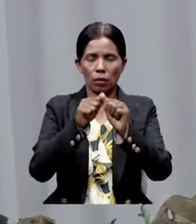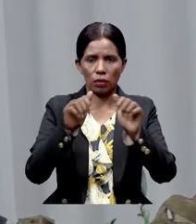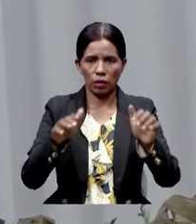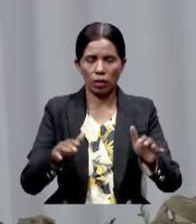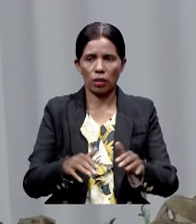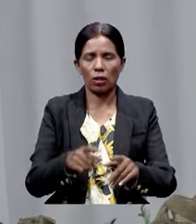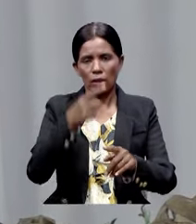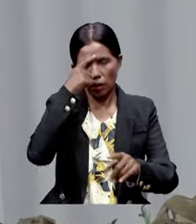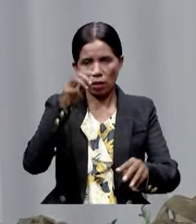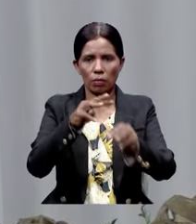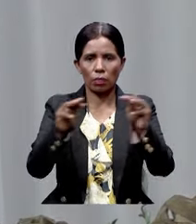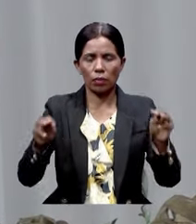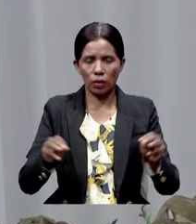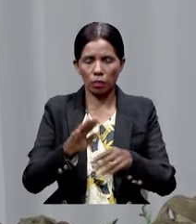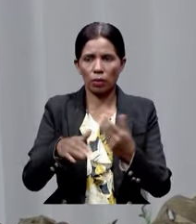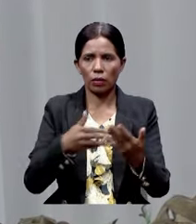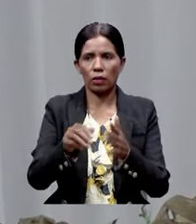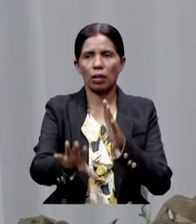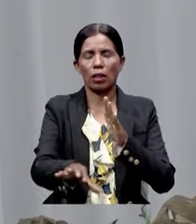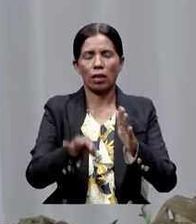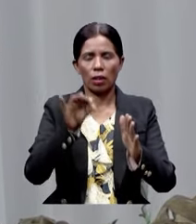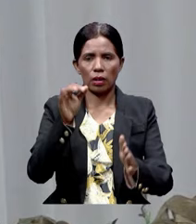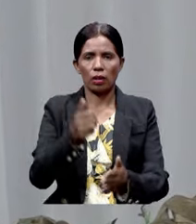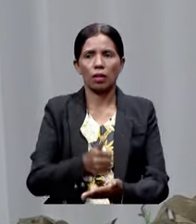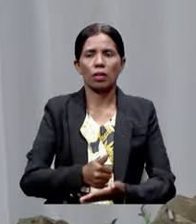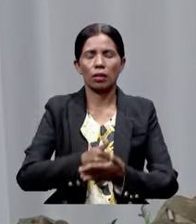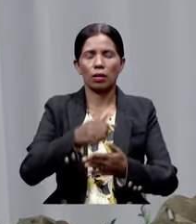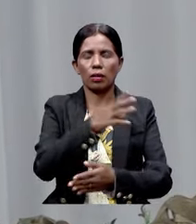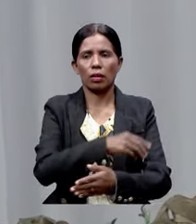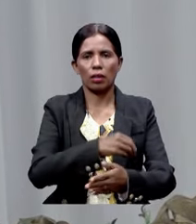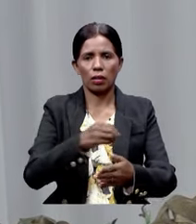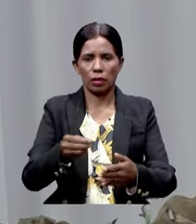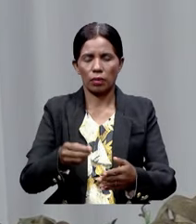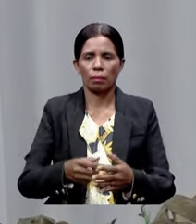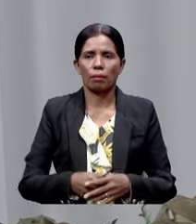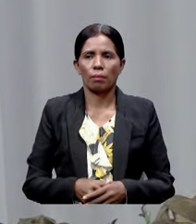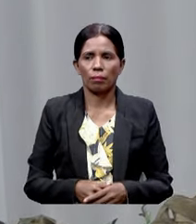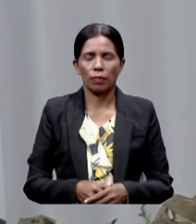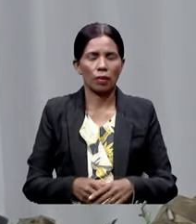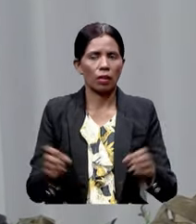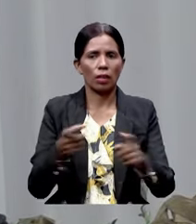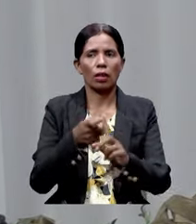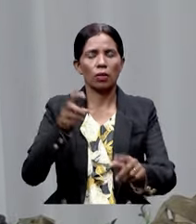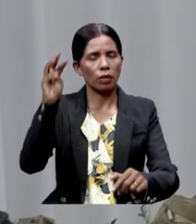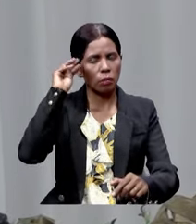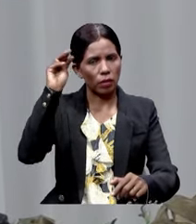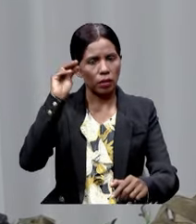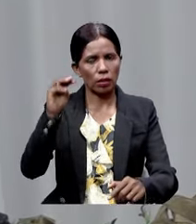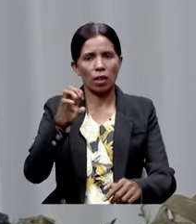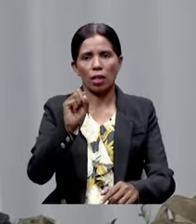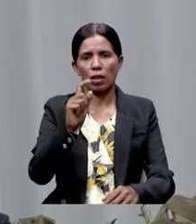Também, o município Sira tem uma autoridade de gestão alargada. Ali, o Ministério